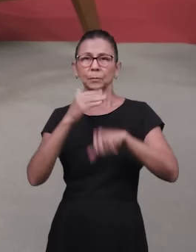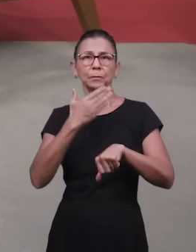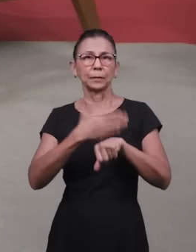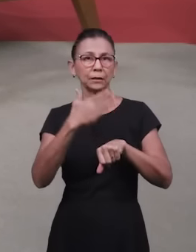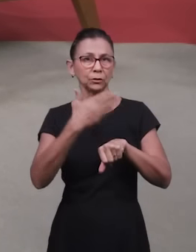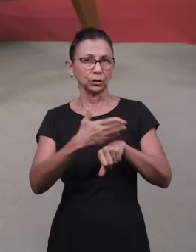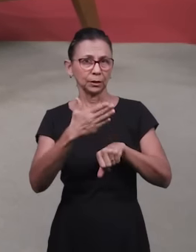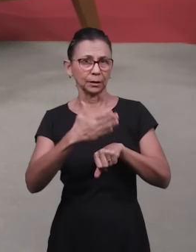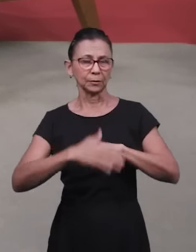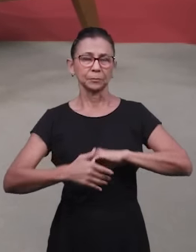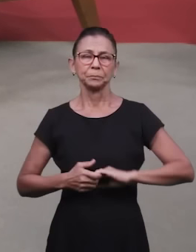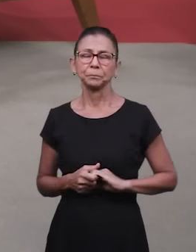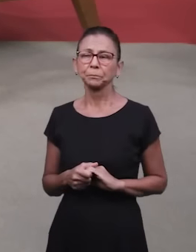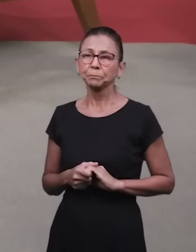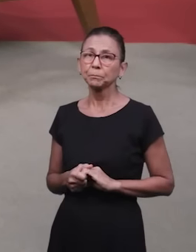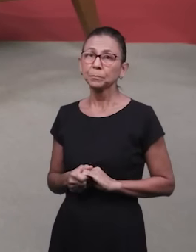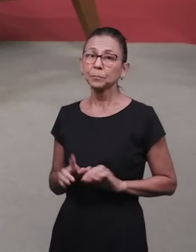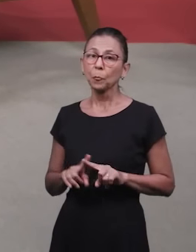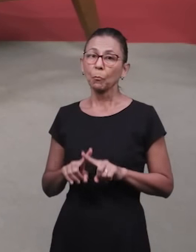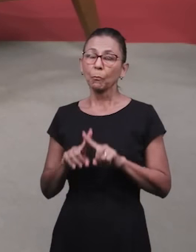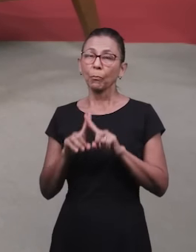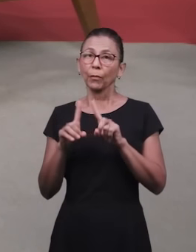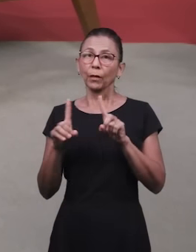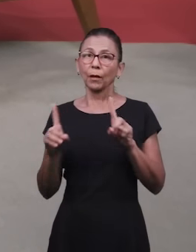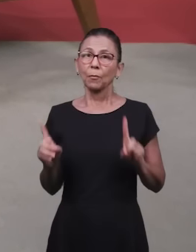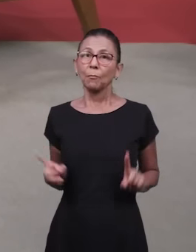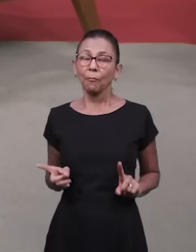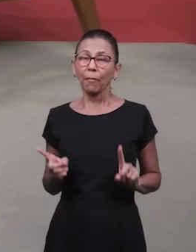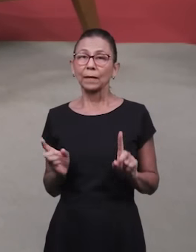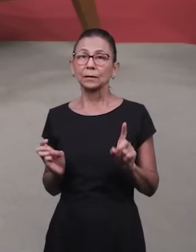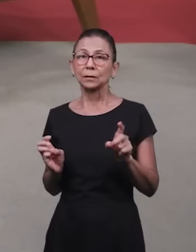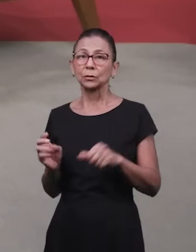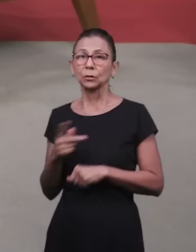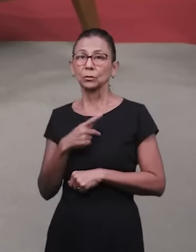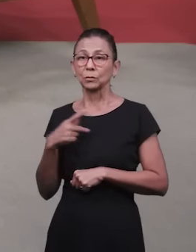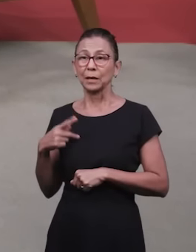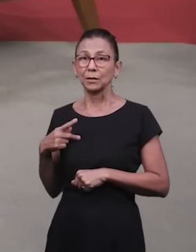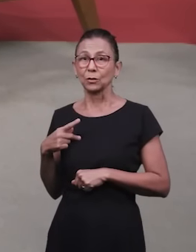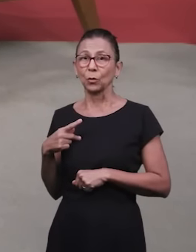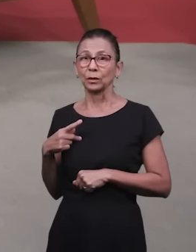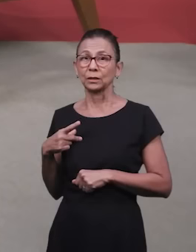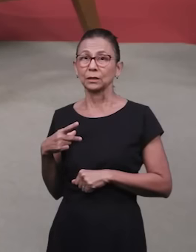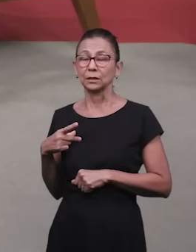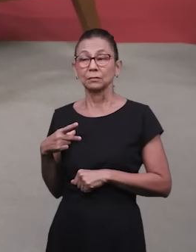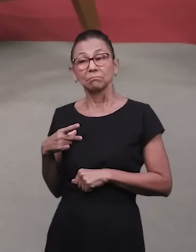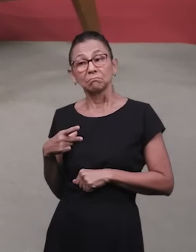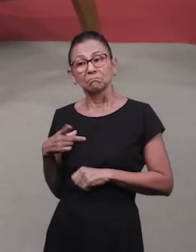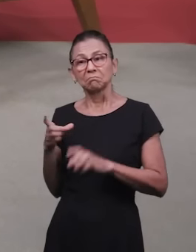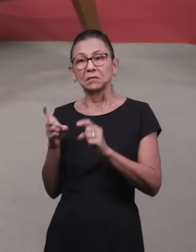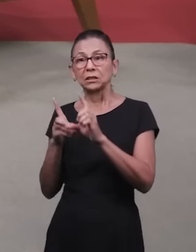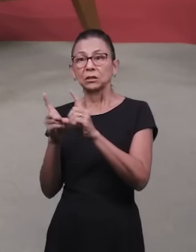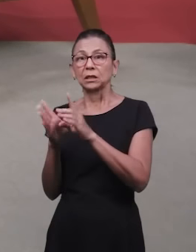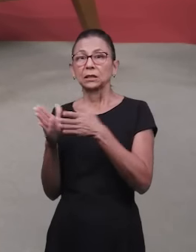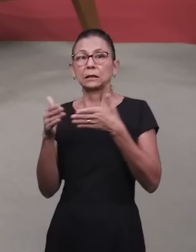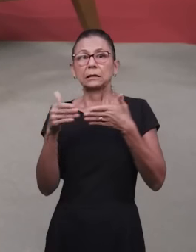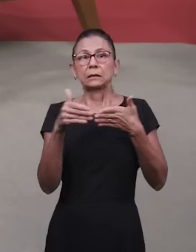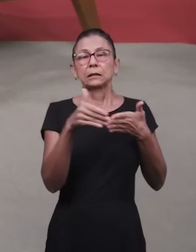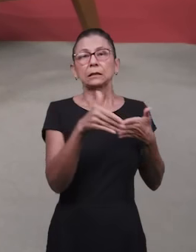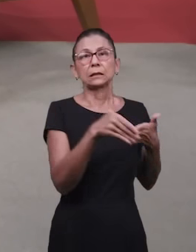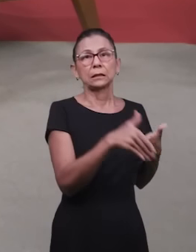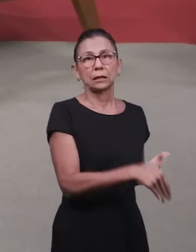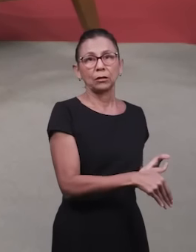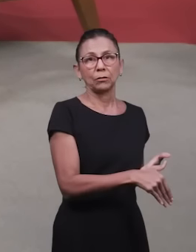Entretanto, quando os ministérios se desviam da própria doutrina que deveriam guardar, se tornam e levam